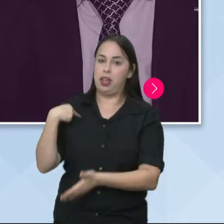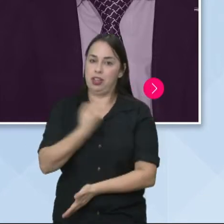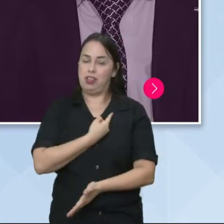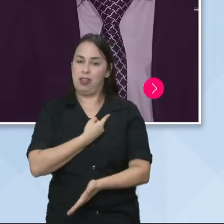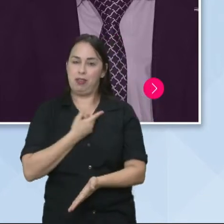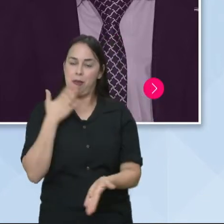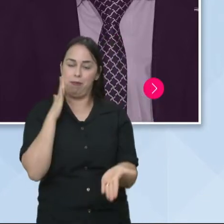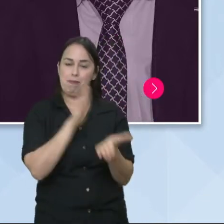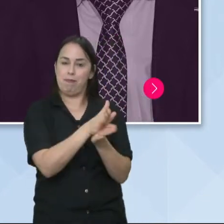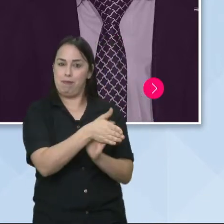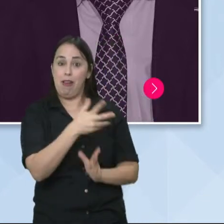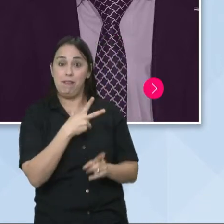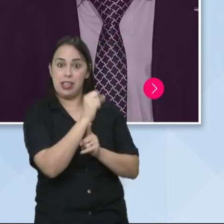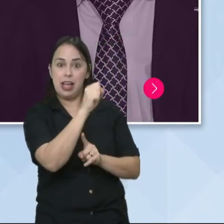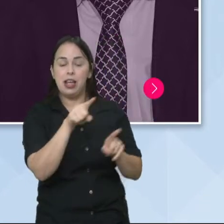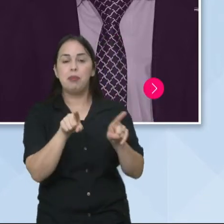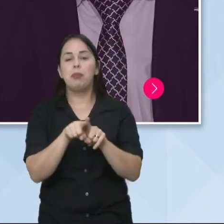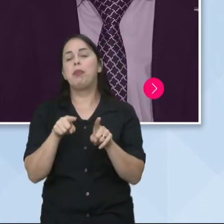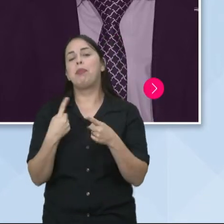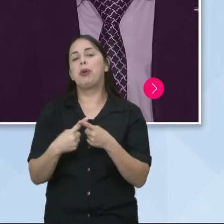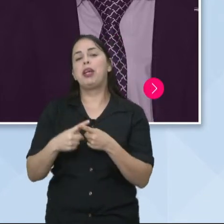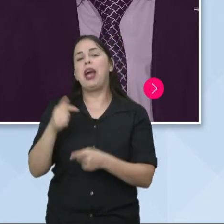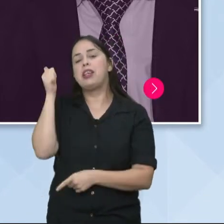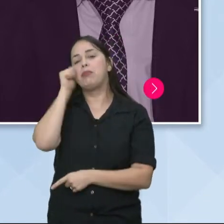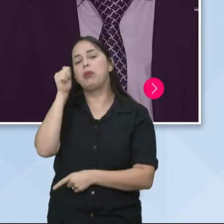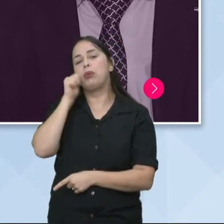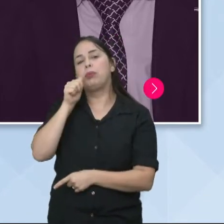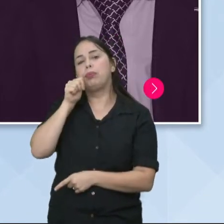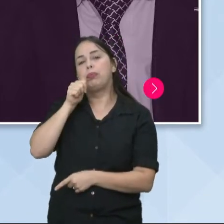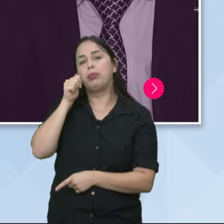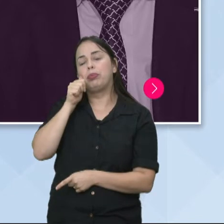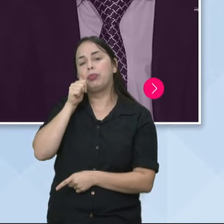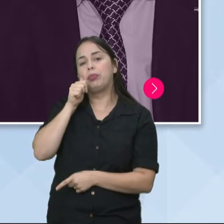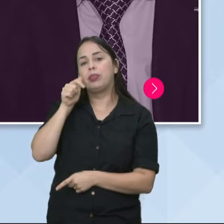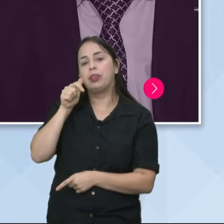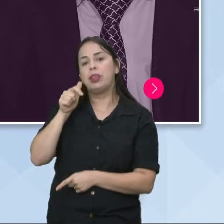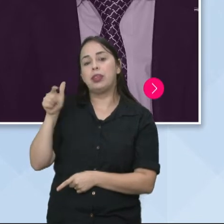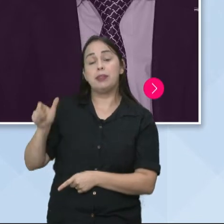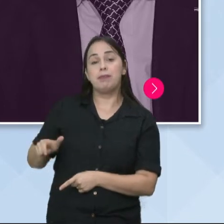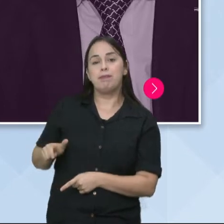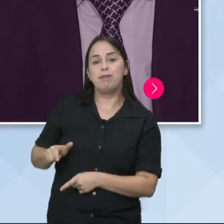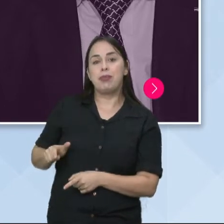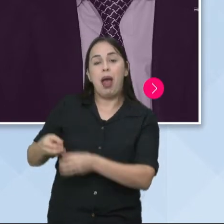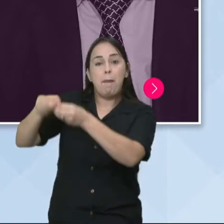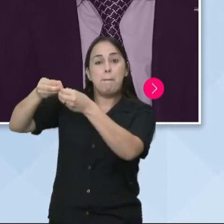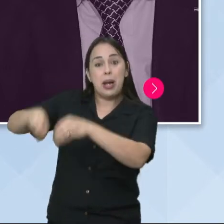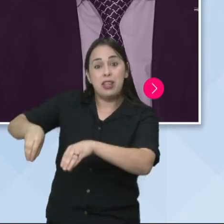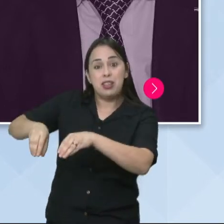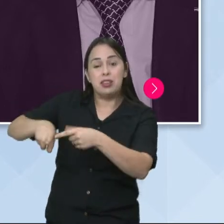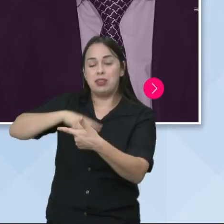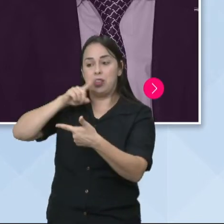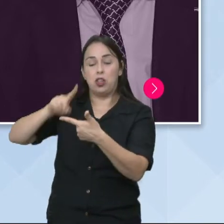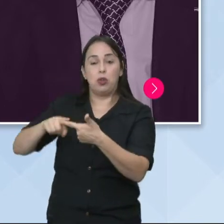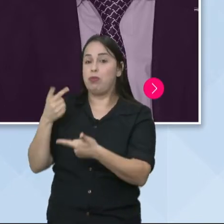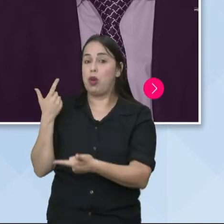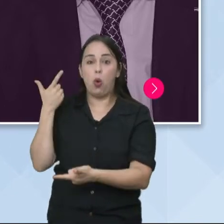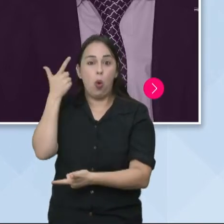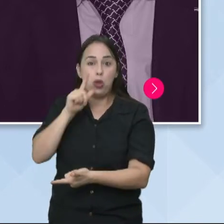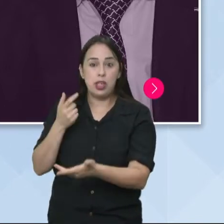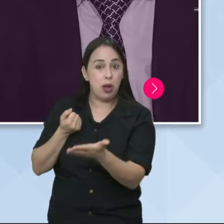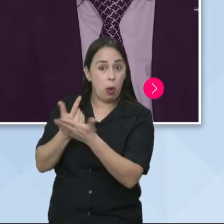isso, porque as mulheres com este corte vai afetar na compra de